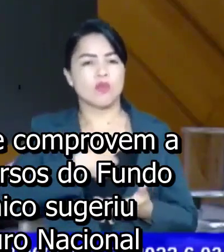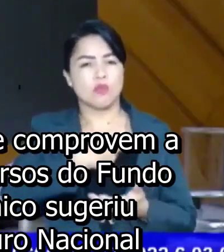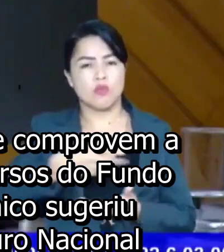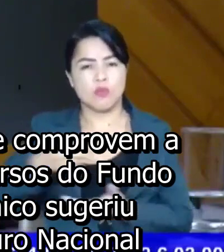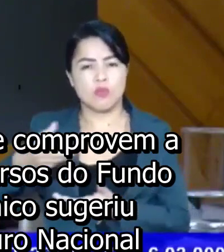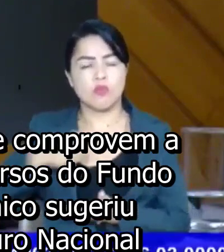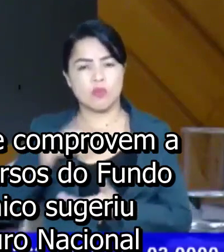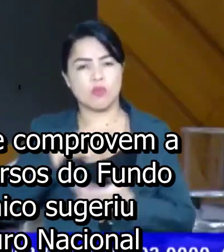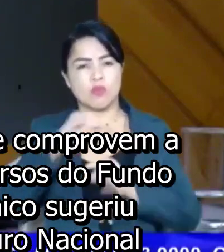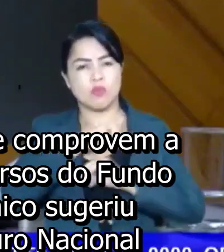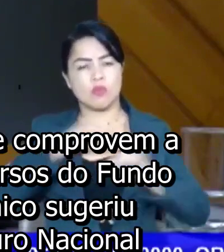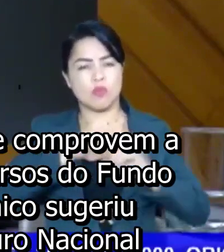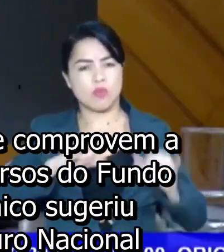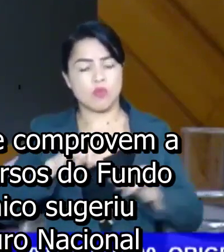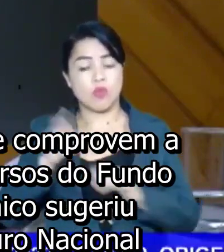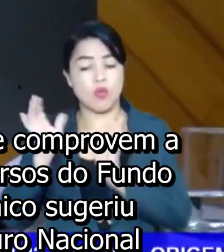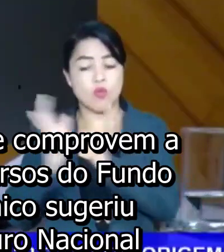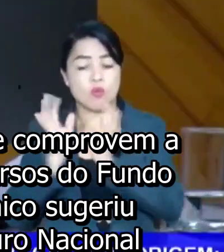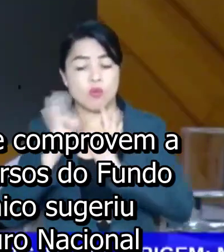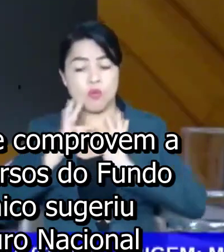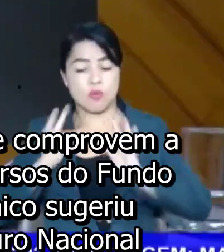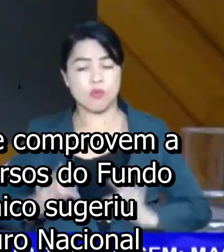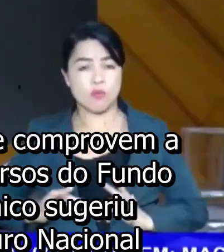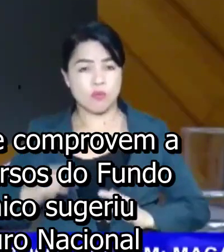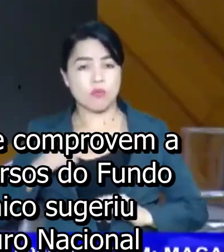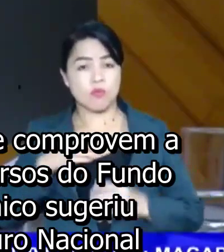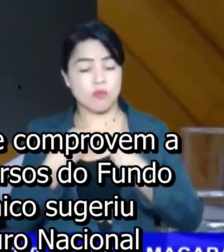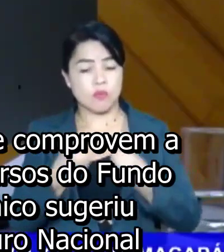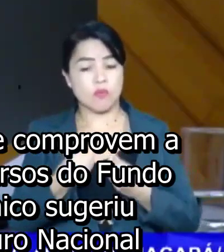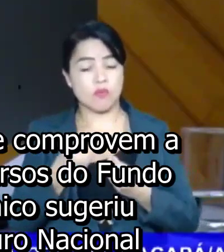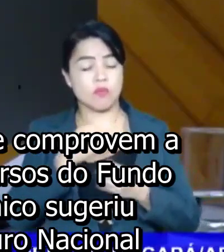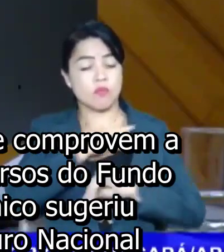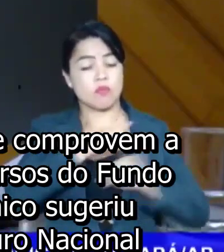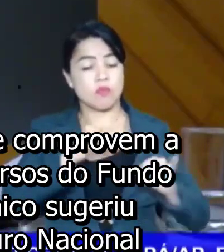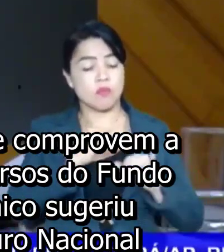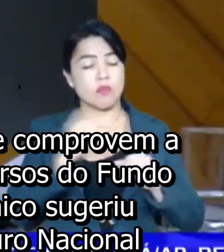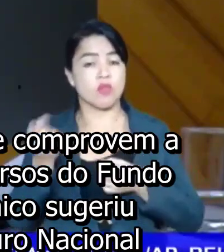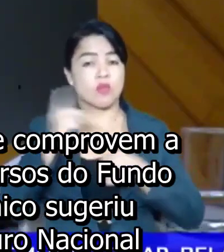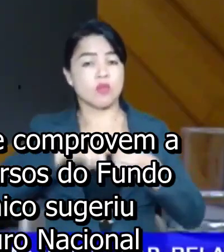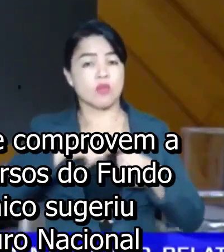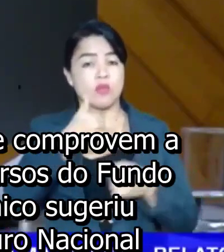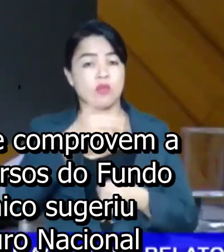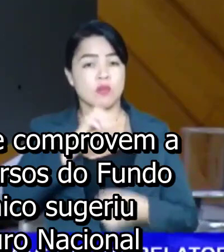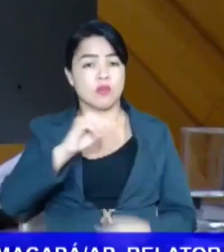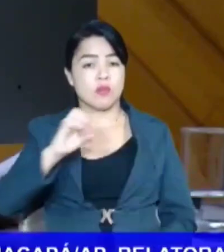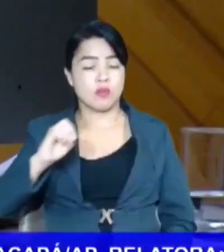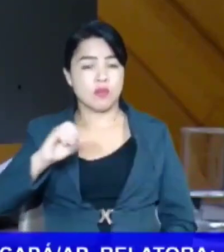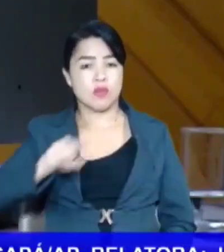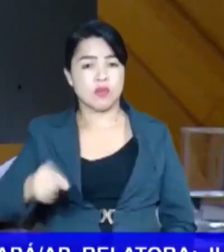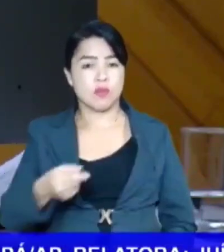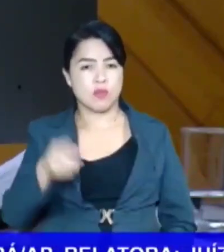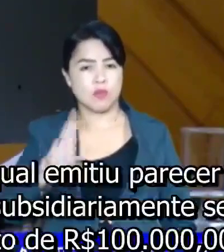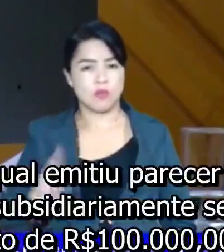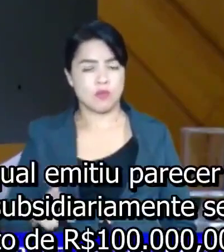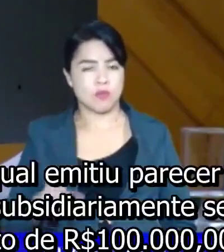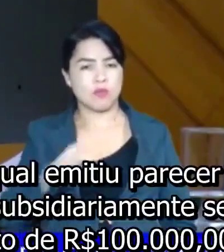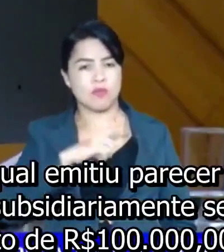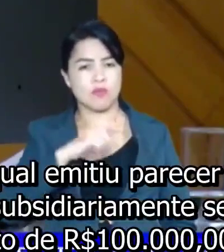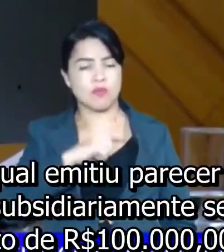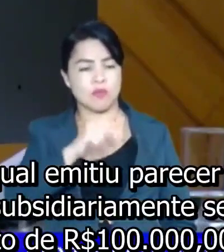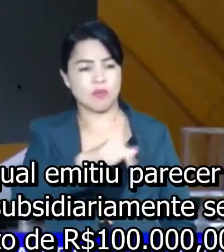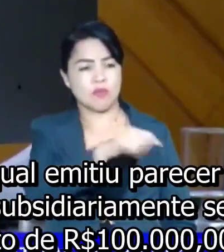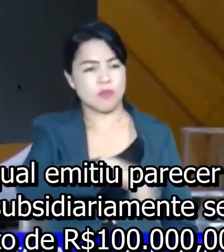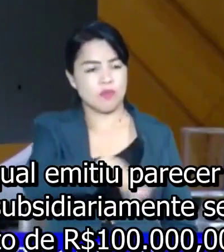Campanha. O órgão técnico sugeriu, então, a devolução do valor de R$100 mil ao Tesouro Nacional. Os autos